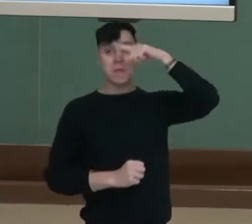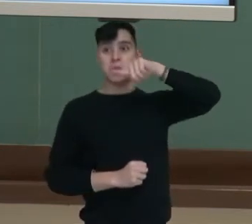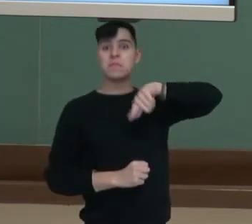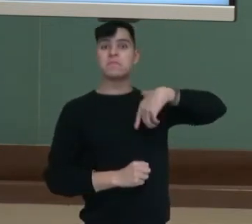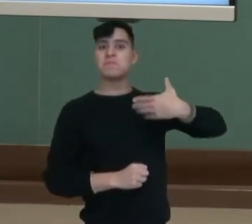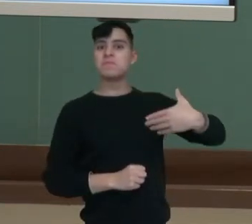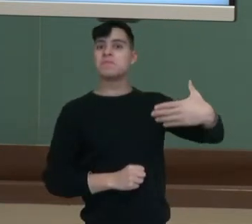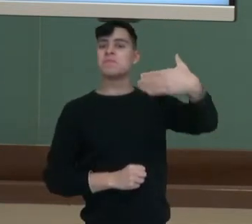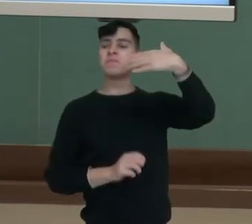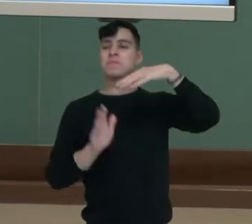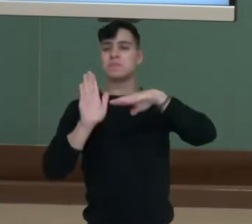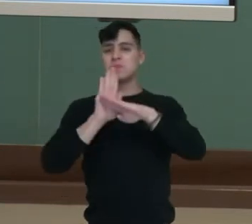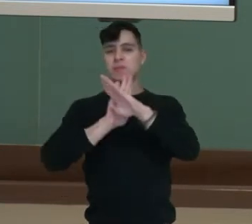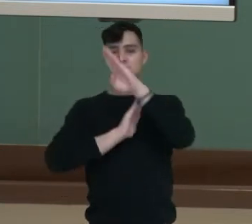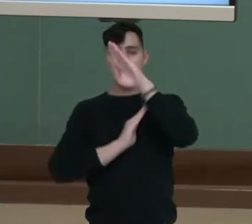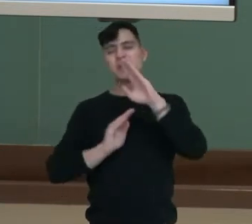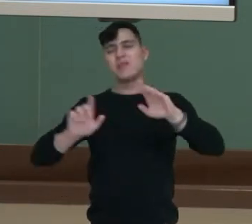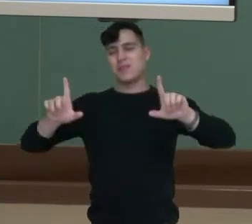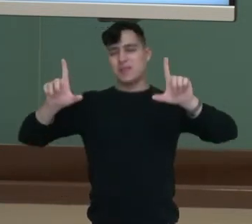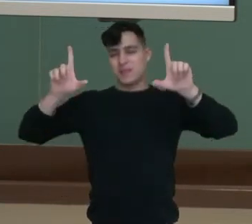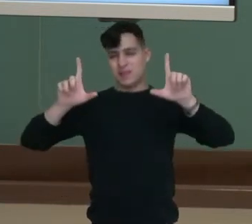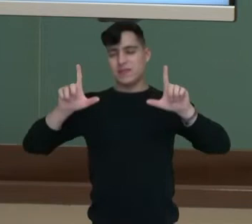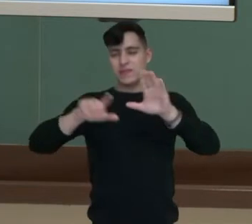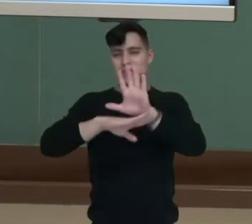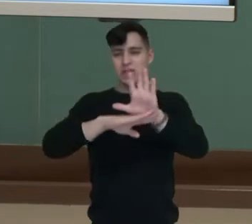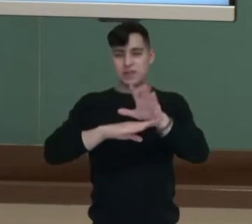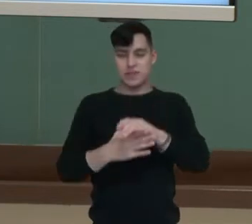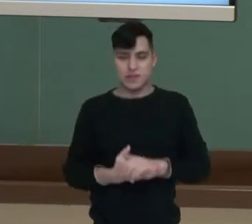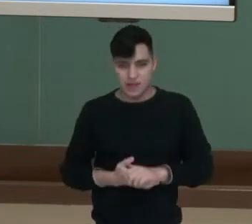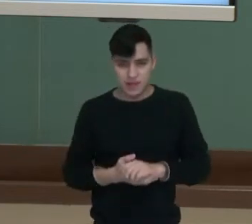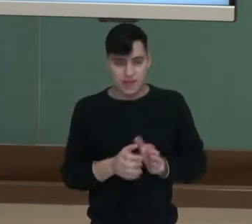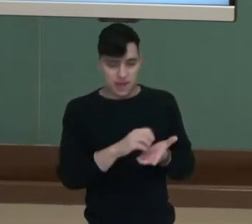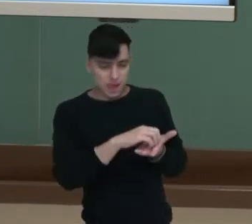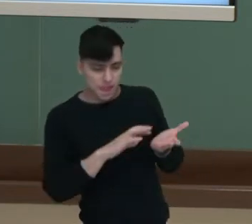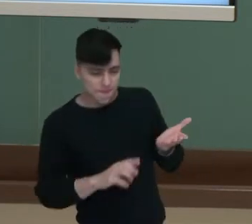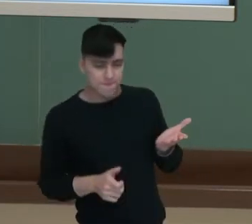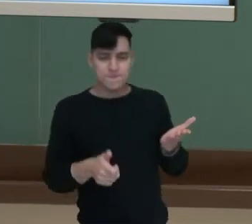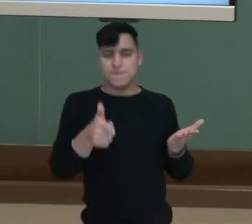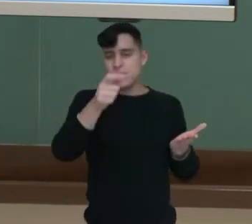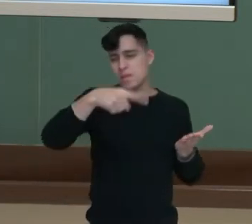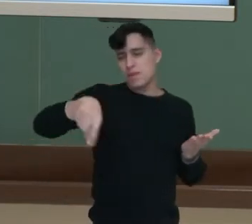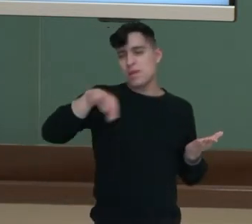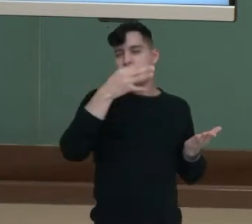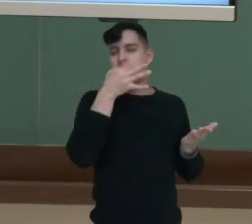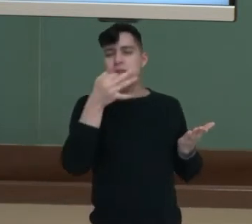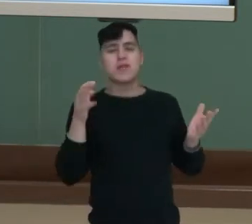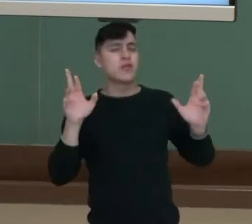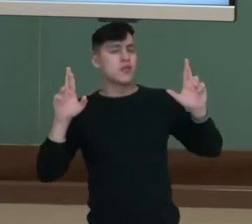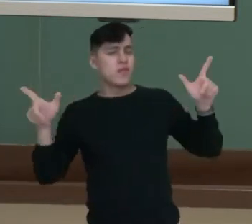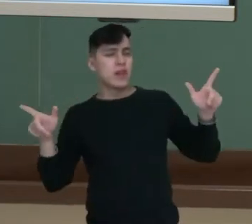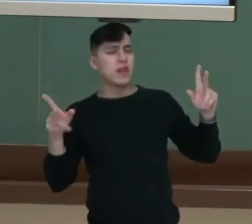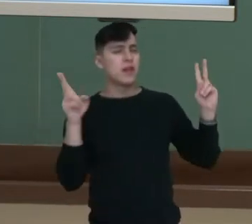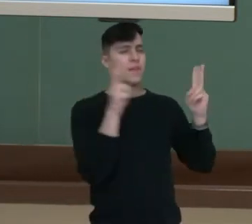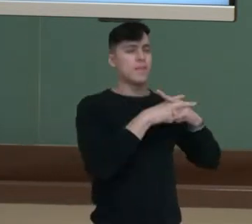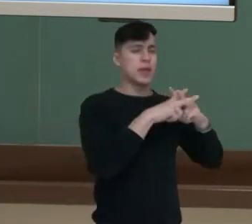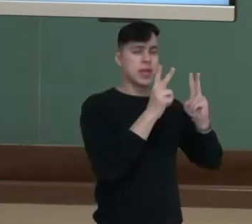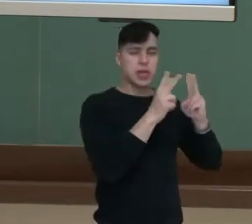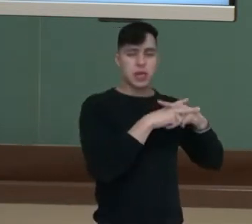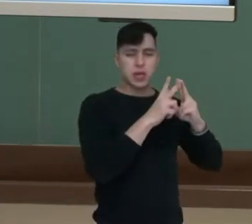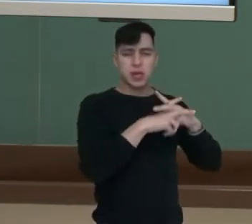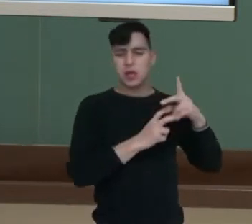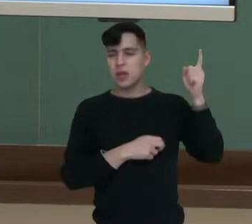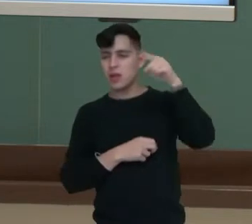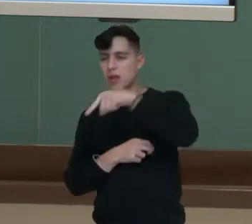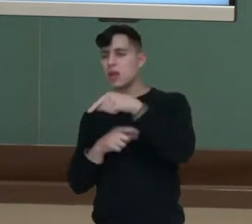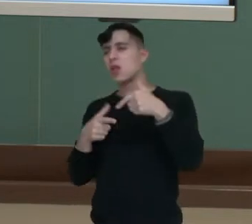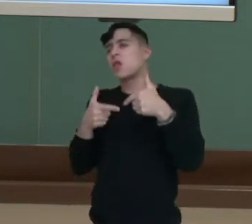Kung Fu. Então, exercício número 1. Em sua opinião, qual a diferença entre brigar e